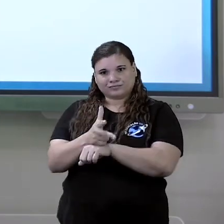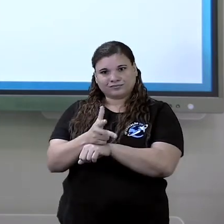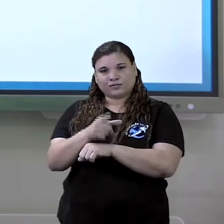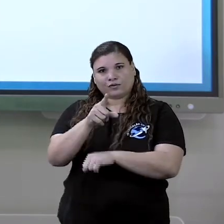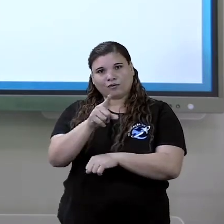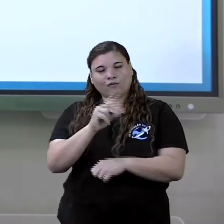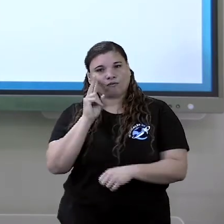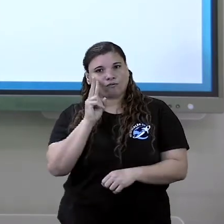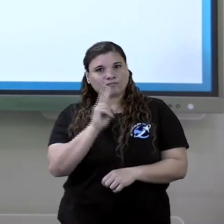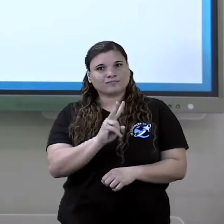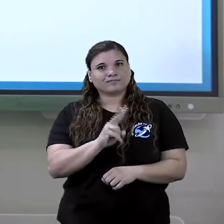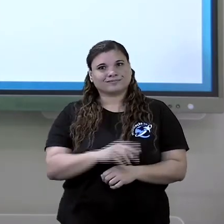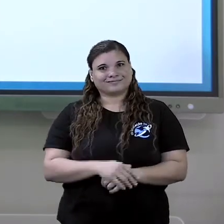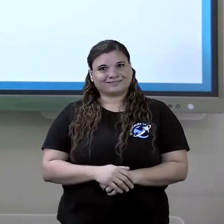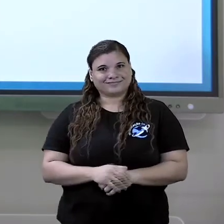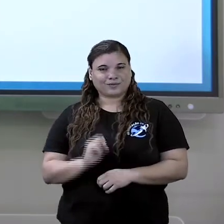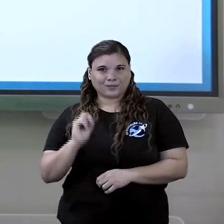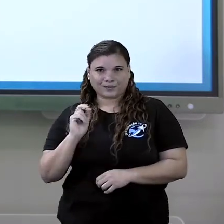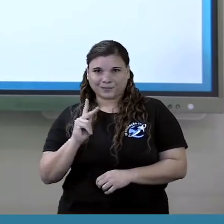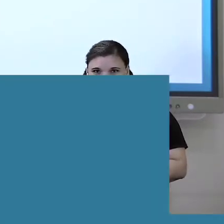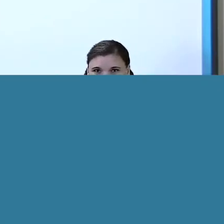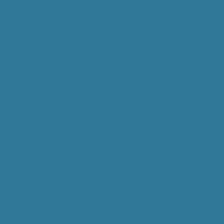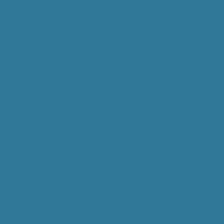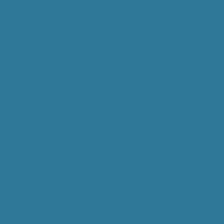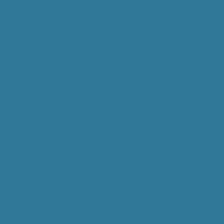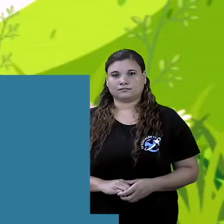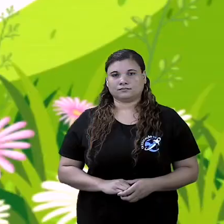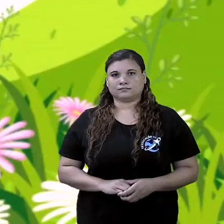homenagem a vocês. Vamos ouvi-lo?